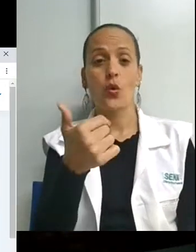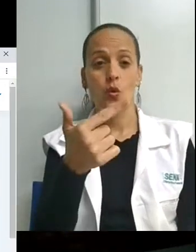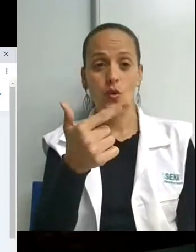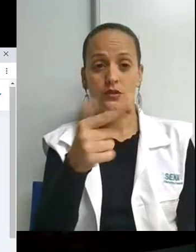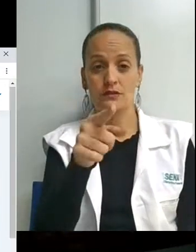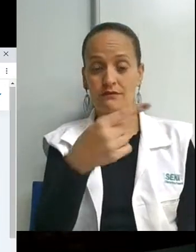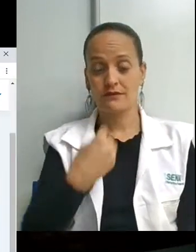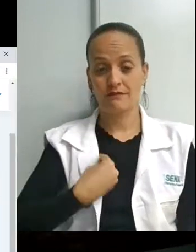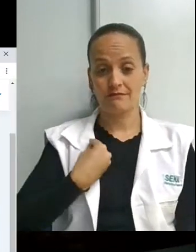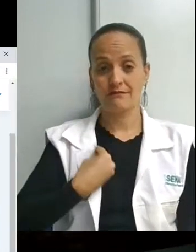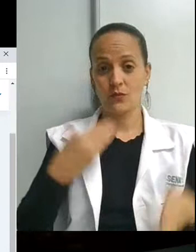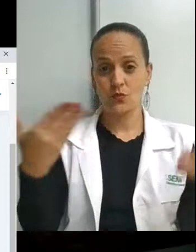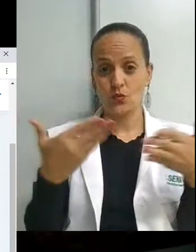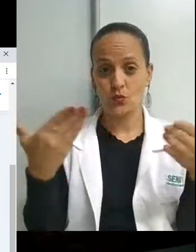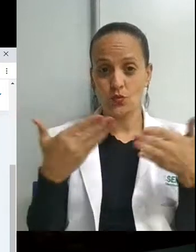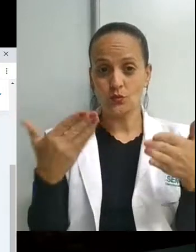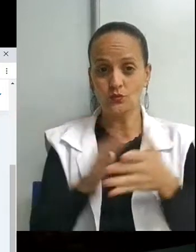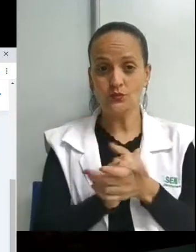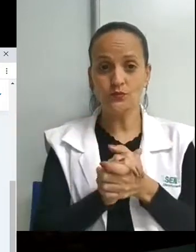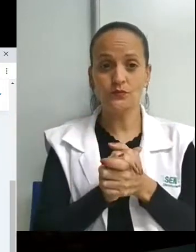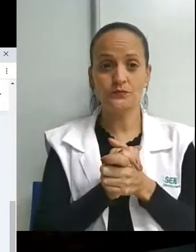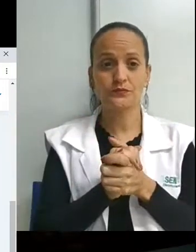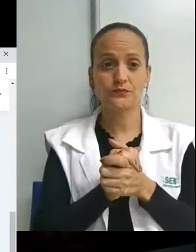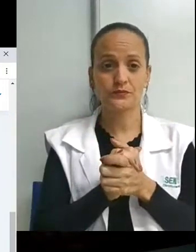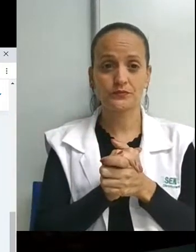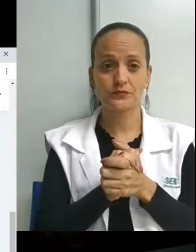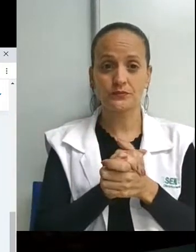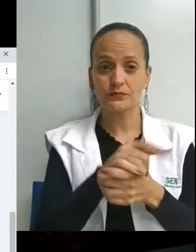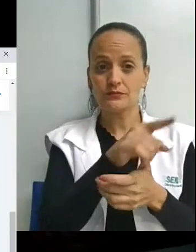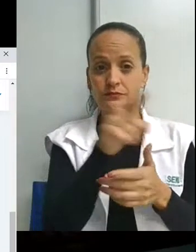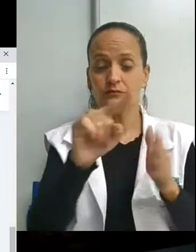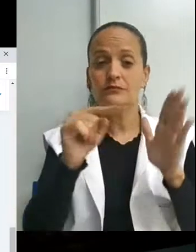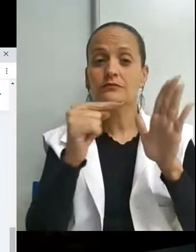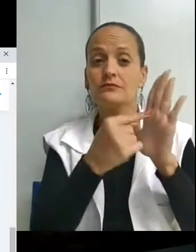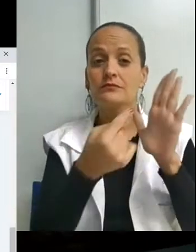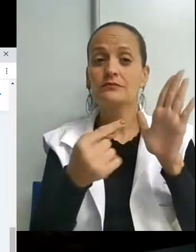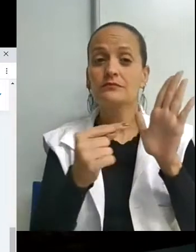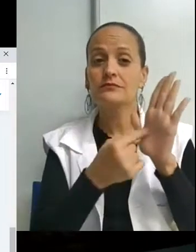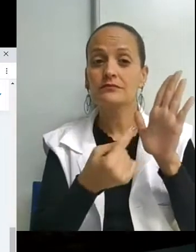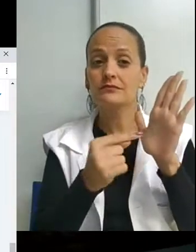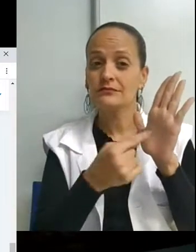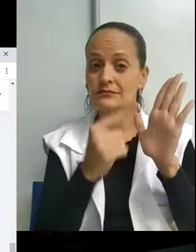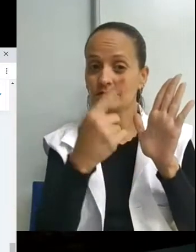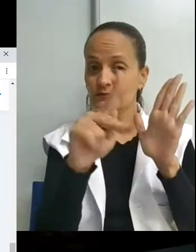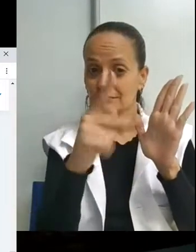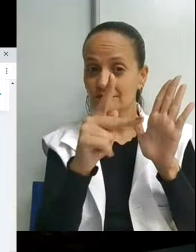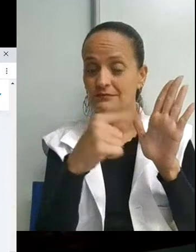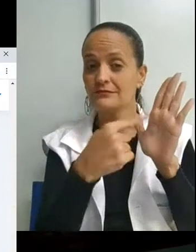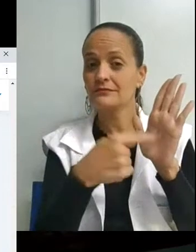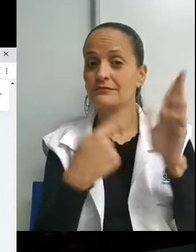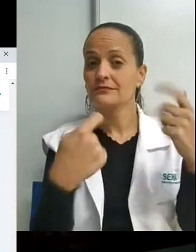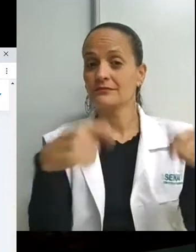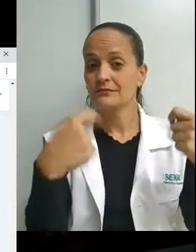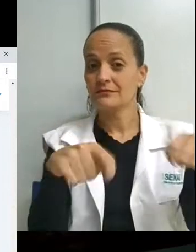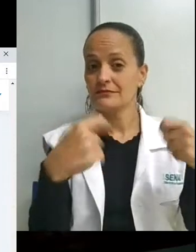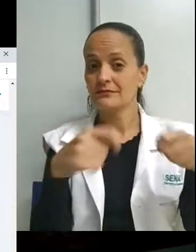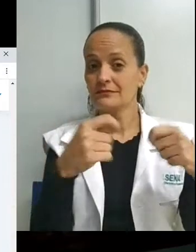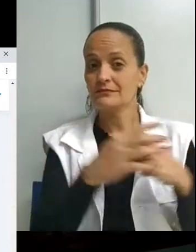quem que assinou. Então, ó, Ana Cláudia, Davi, Jonatas, Fernanda, Glaucio Berg,